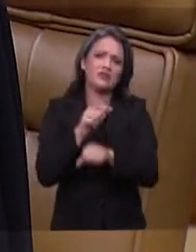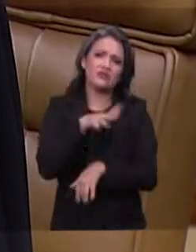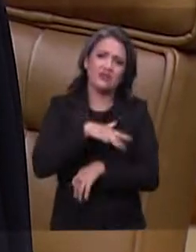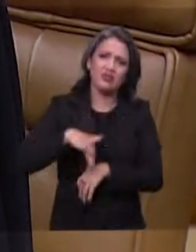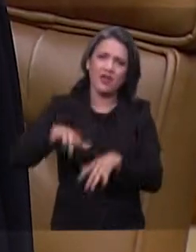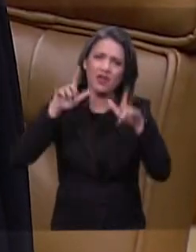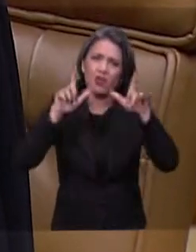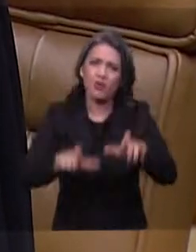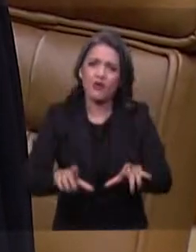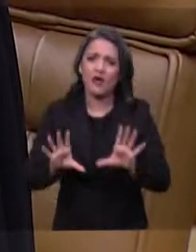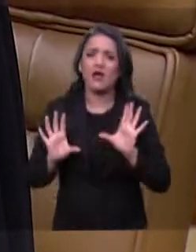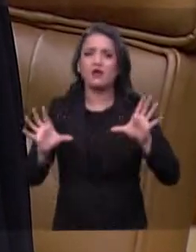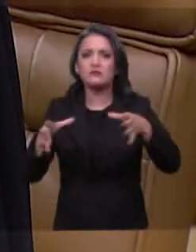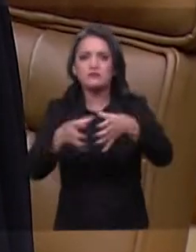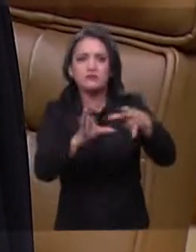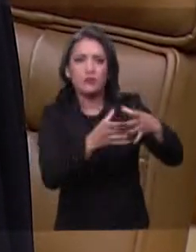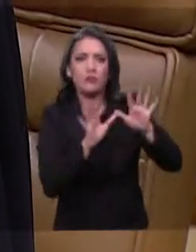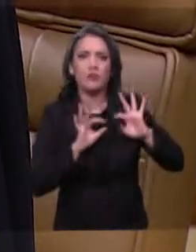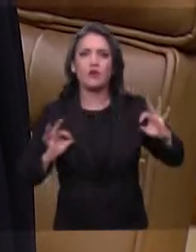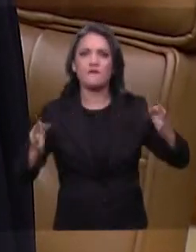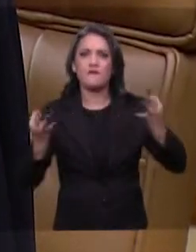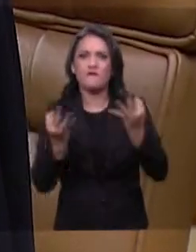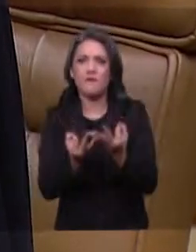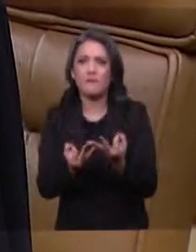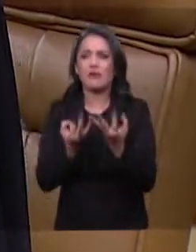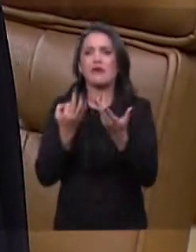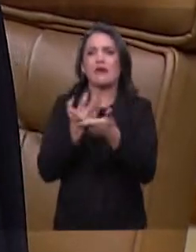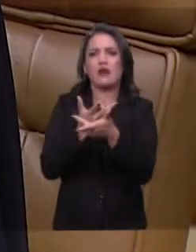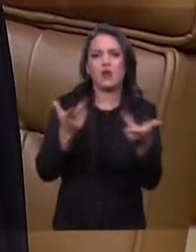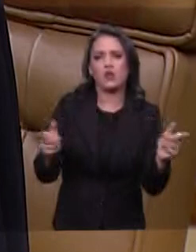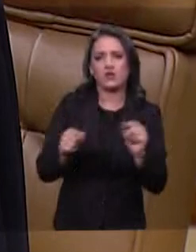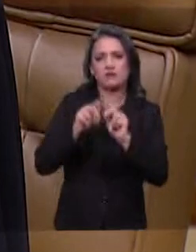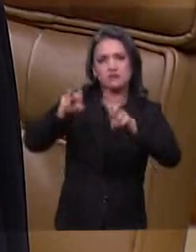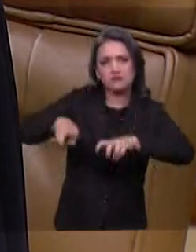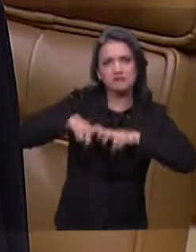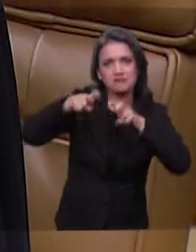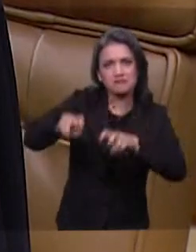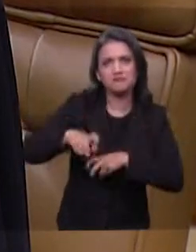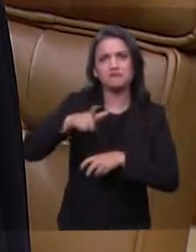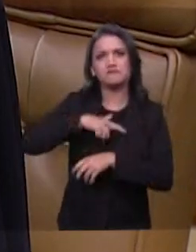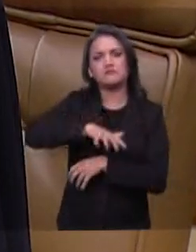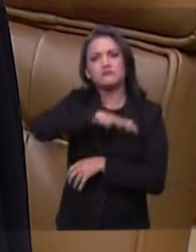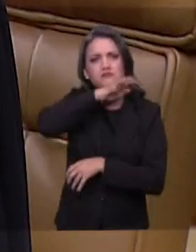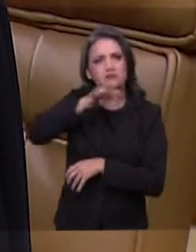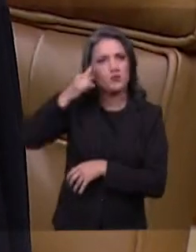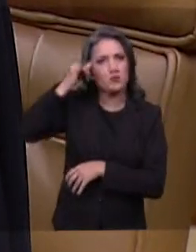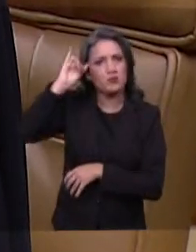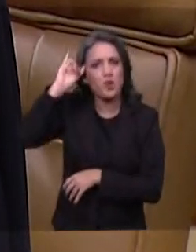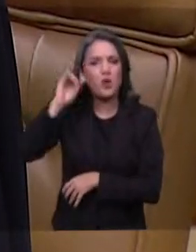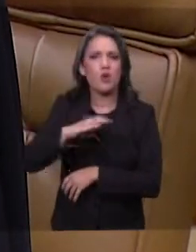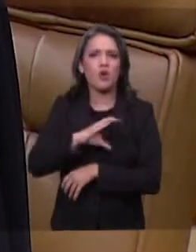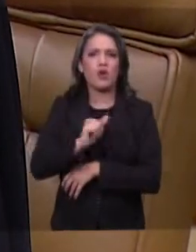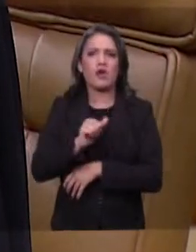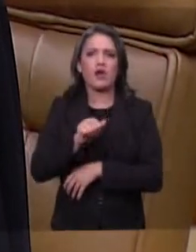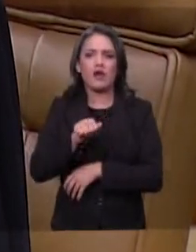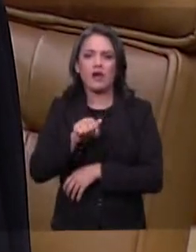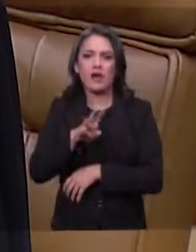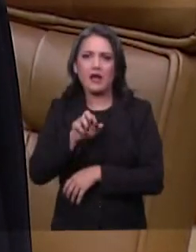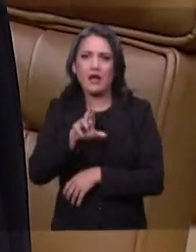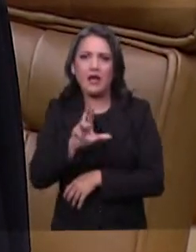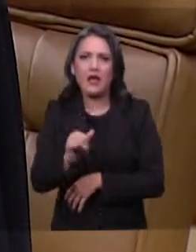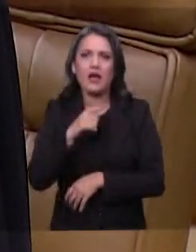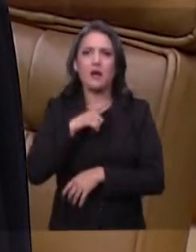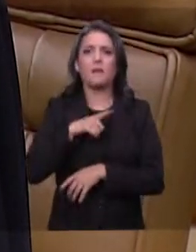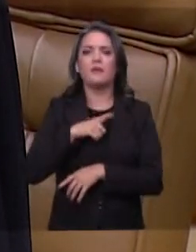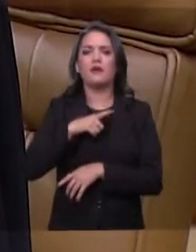e coletivas em regime de economia familiar, onde realizam a criação extensiva de bovinos, caprinos e o extrativismo de